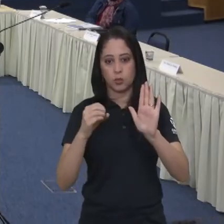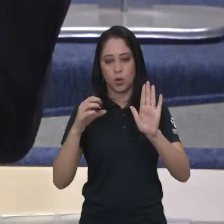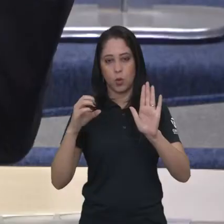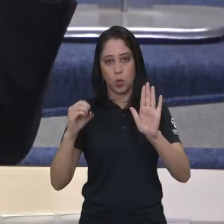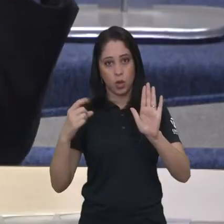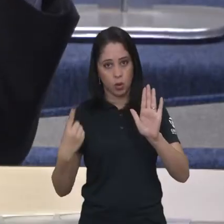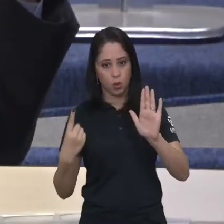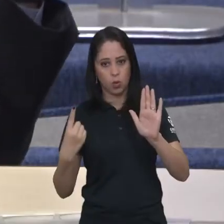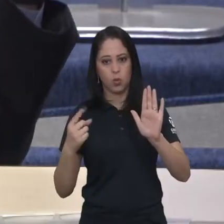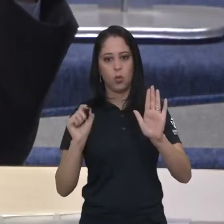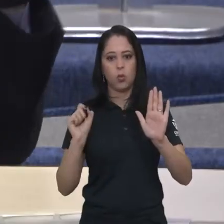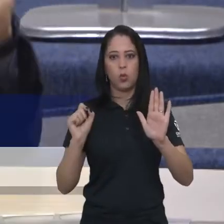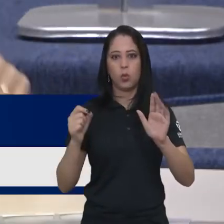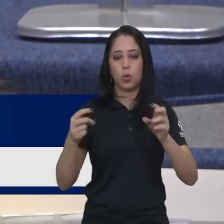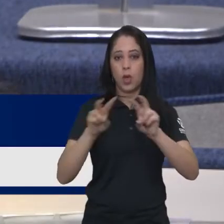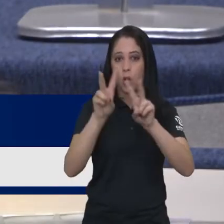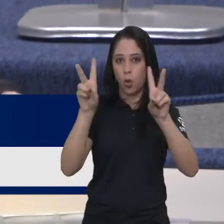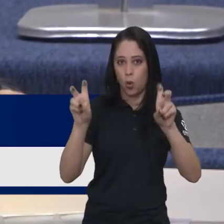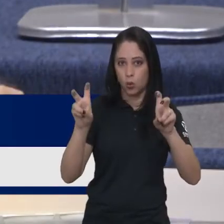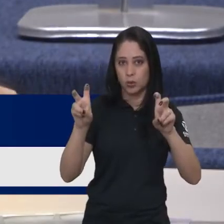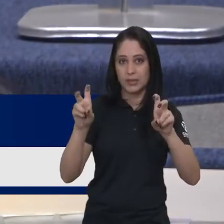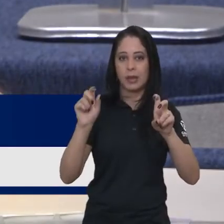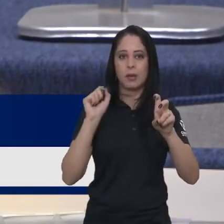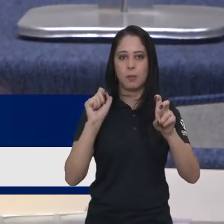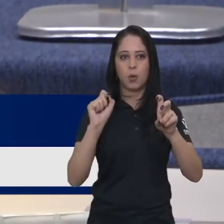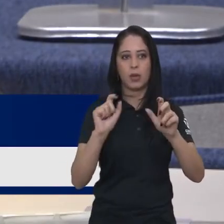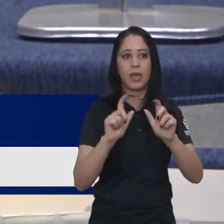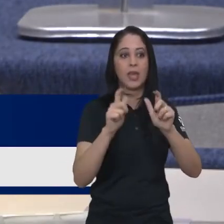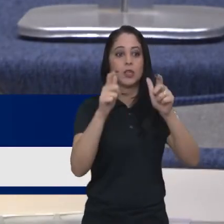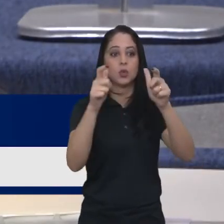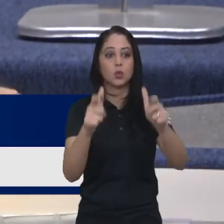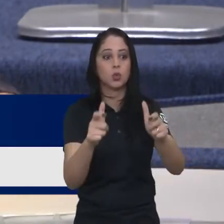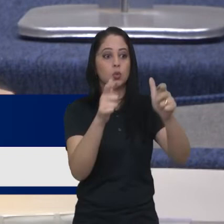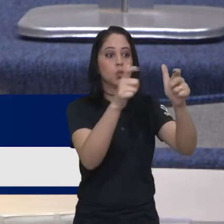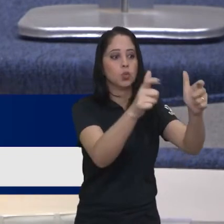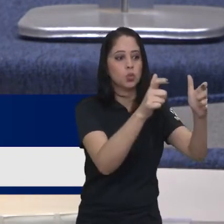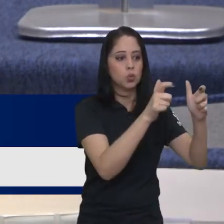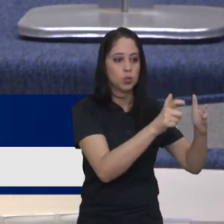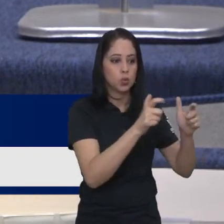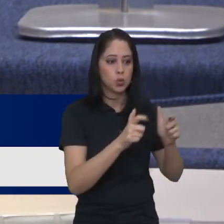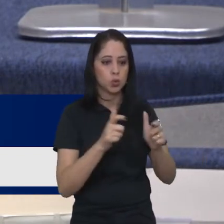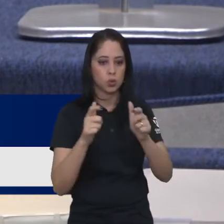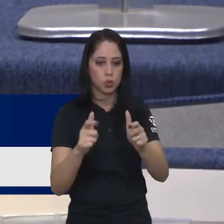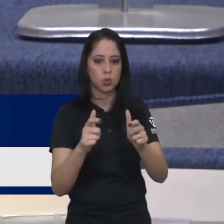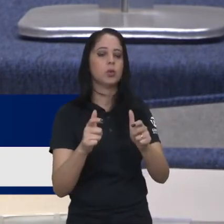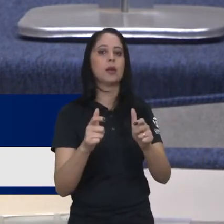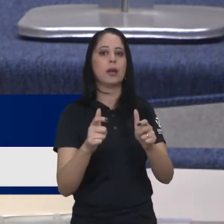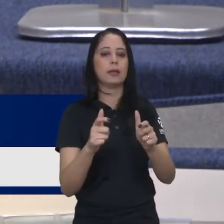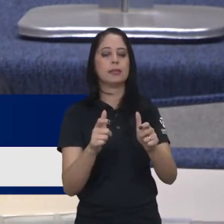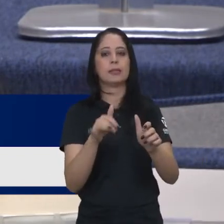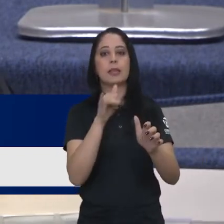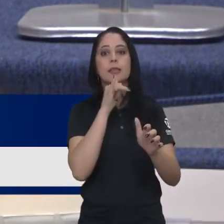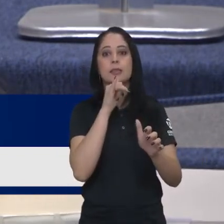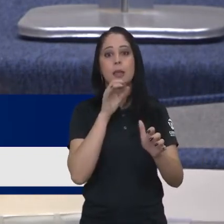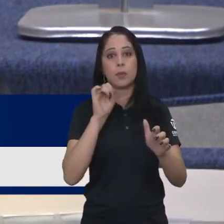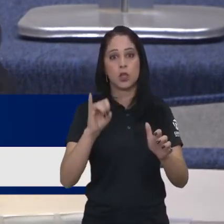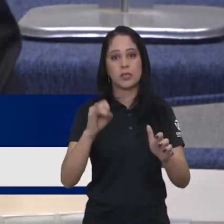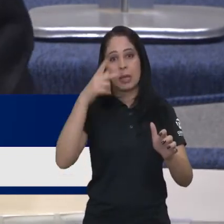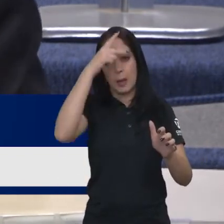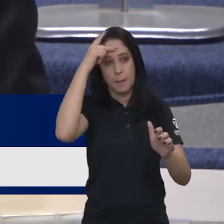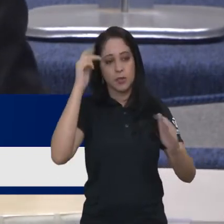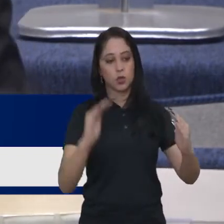que se trava essa discussão sobre essa questão dos marcos temporais. Na medida provisória 22201, ela estabeleceu quem estivesse